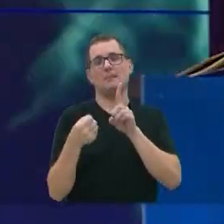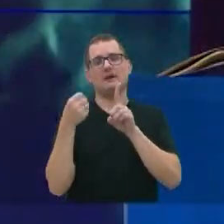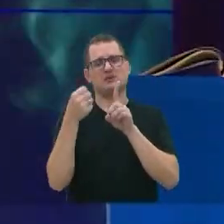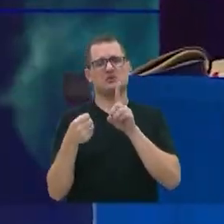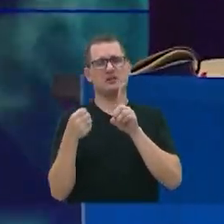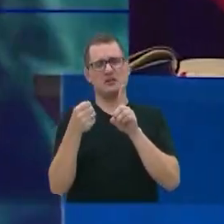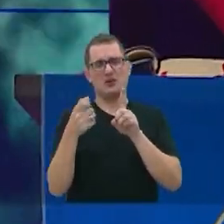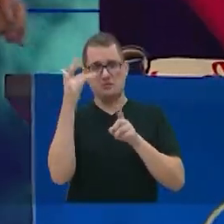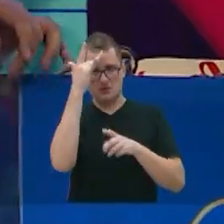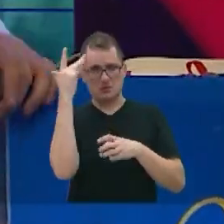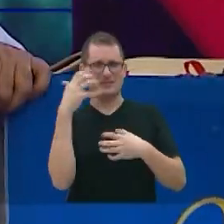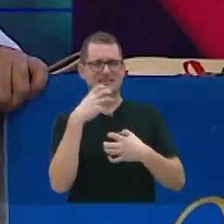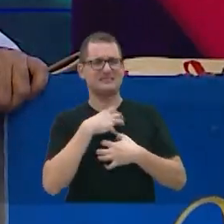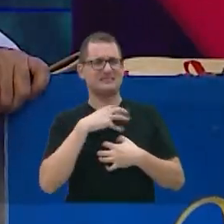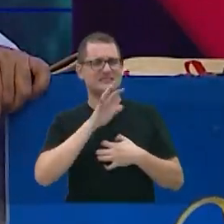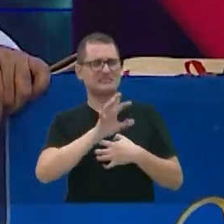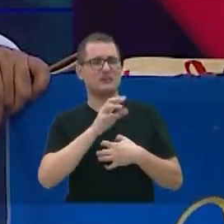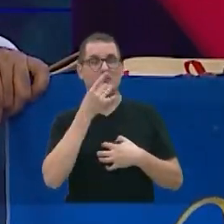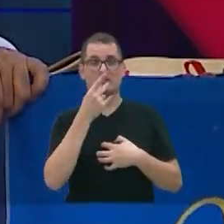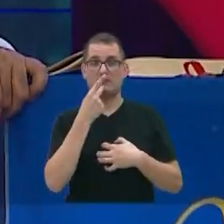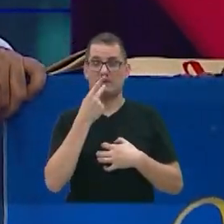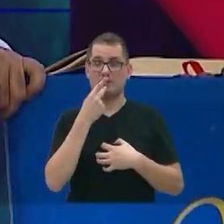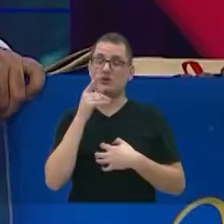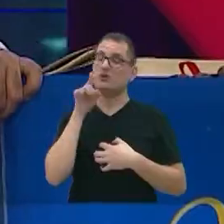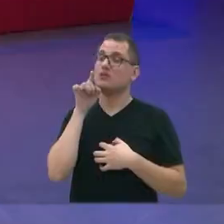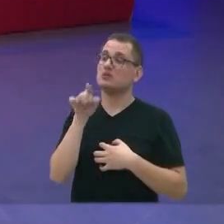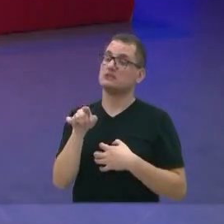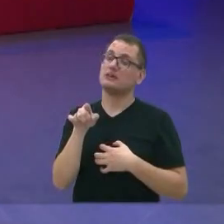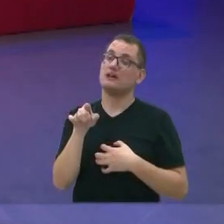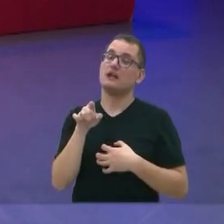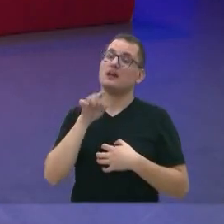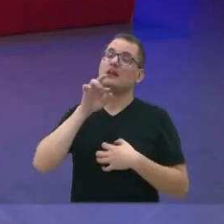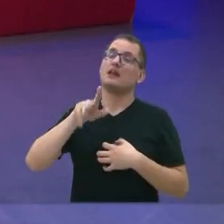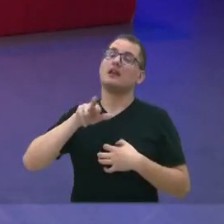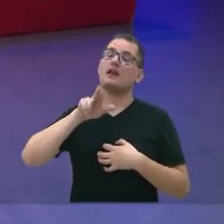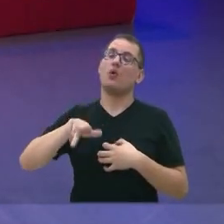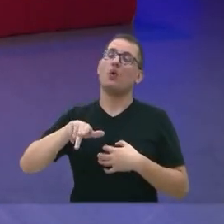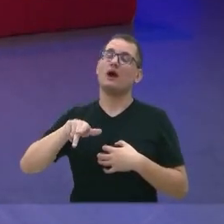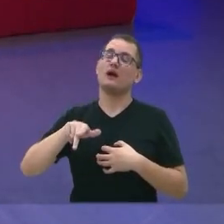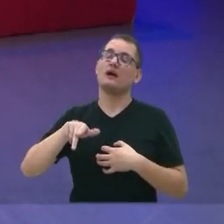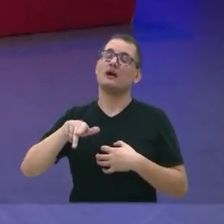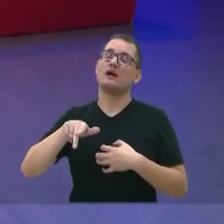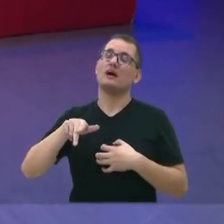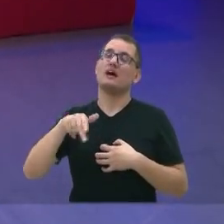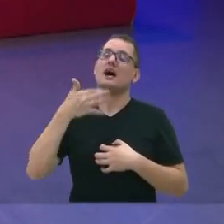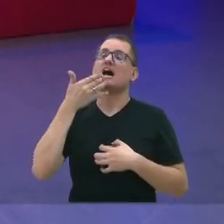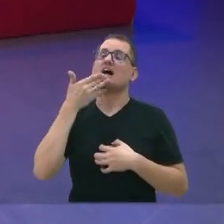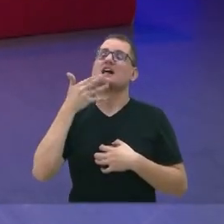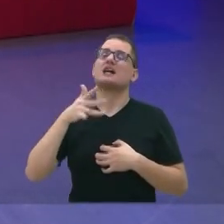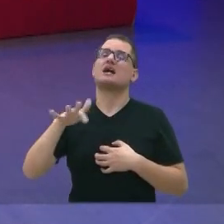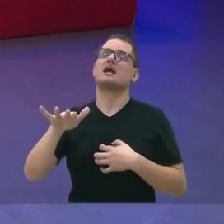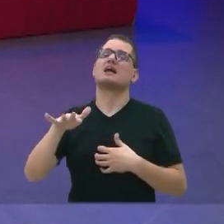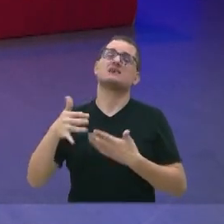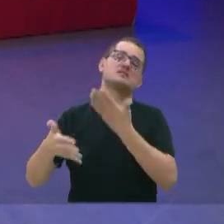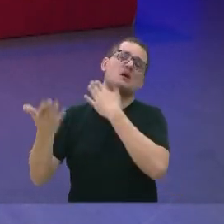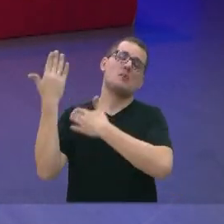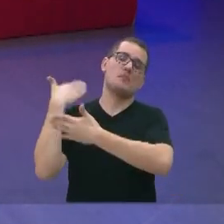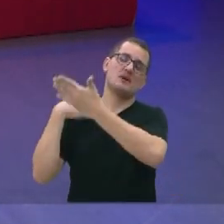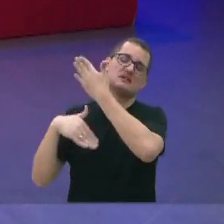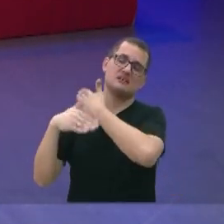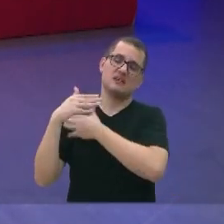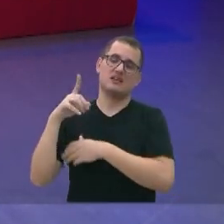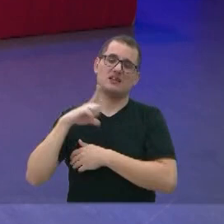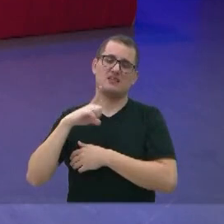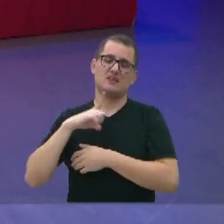sintomas, digo assim: você não é mais aquela criança lá atrás que